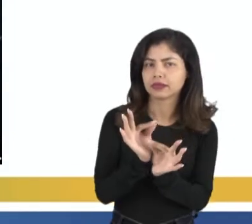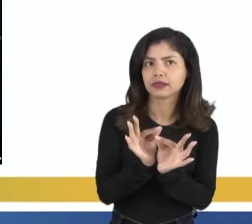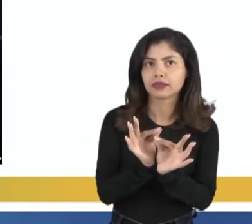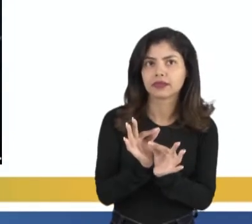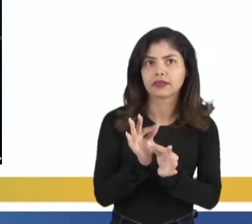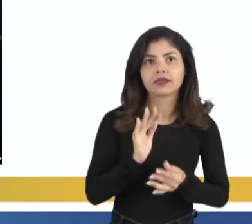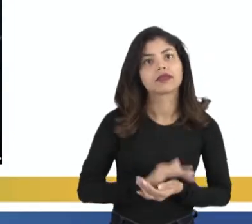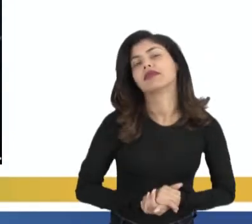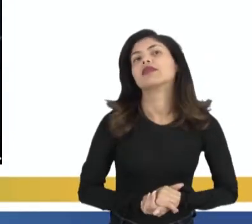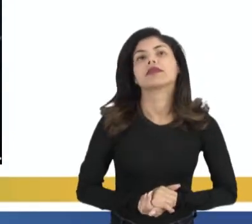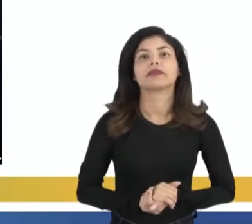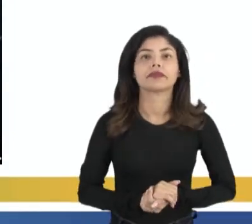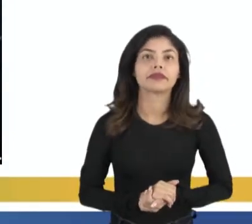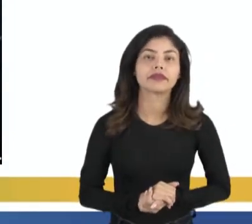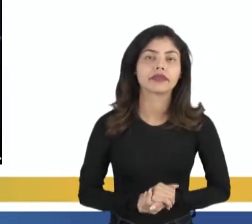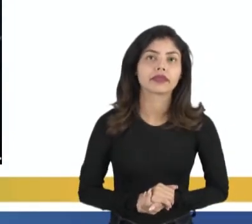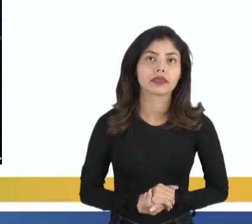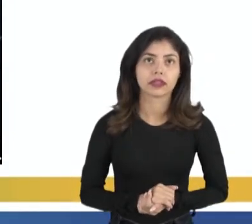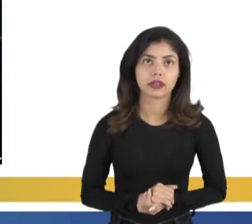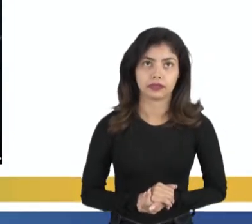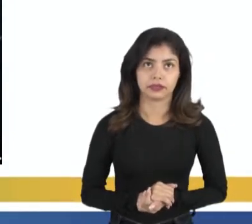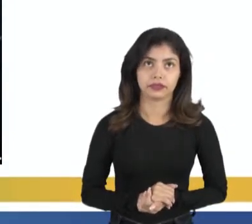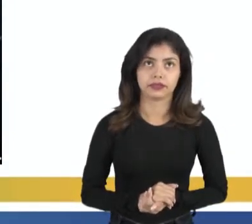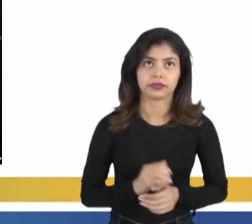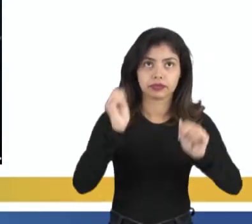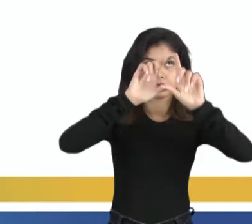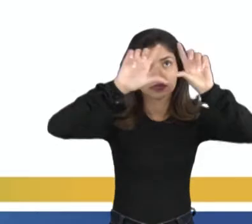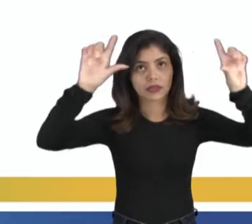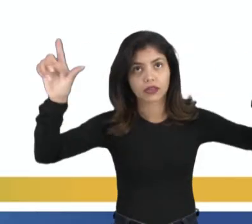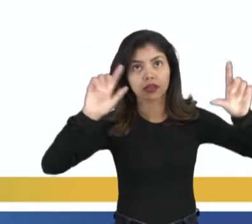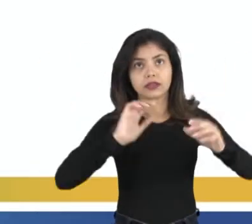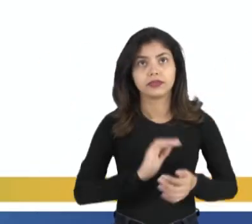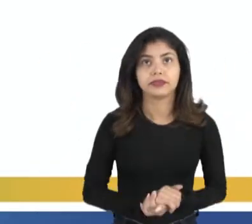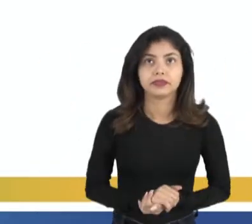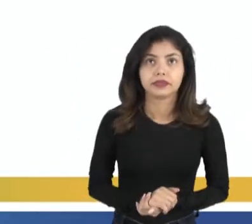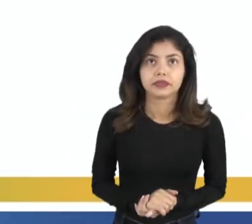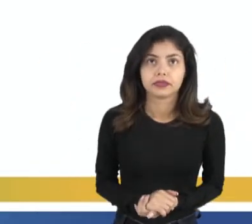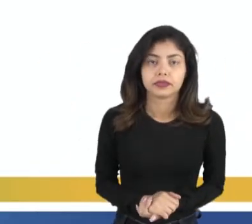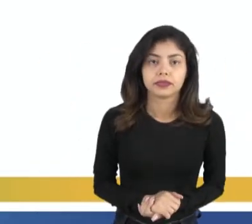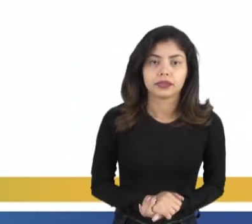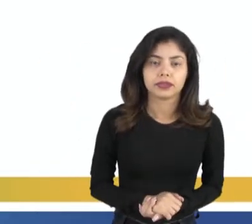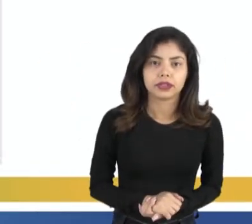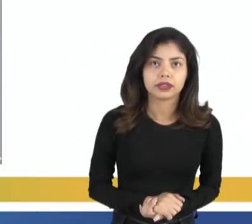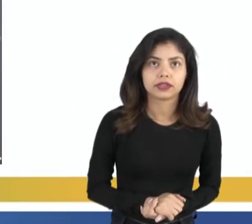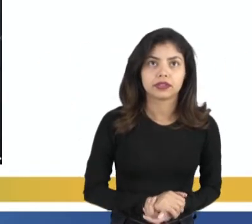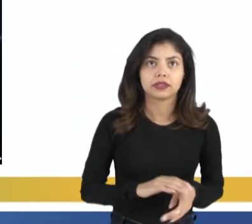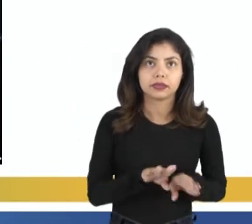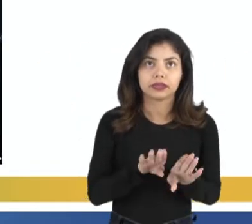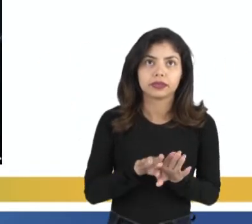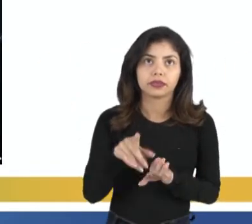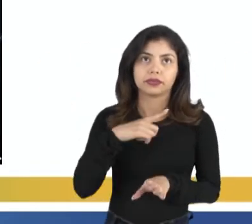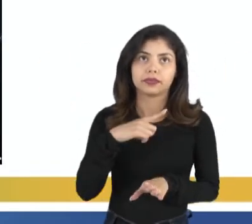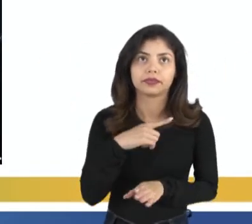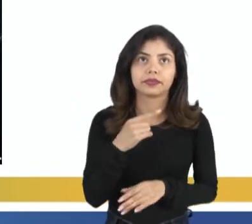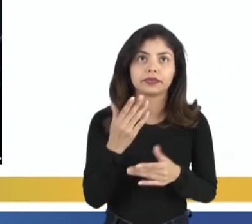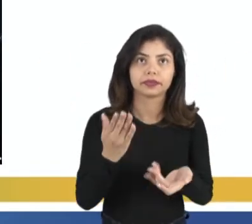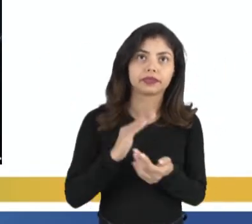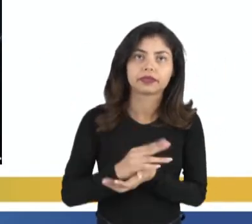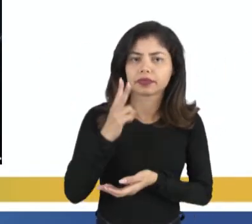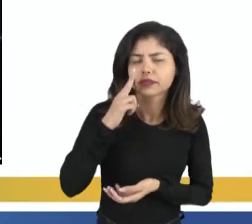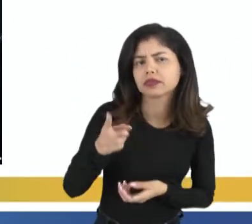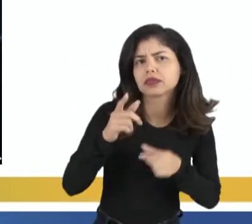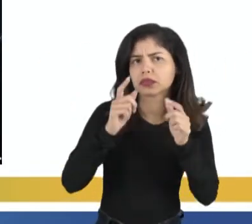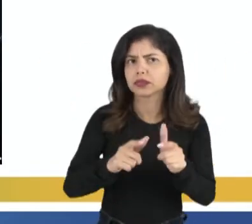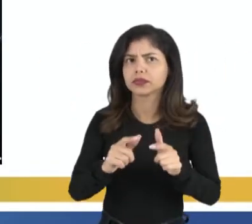simula né A e o céu né eu peguei digitei essa estrela aqui né